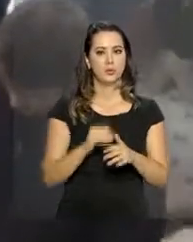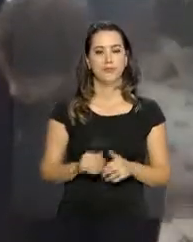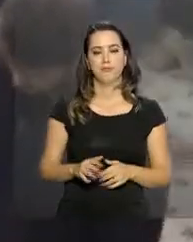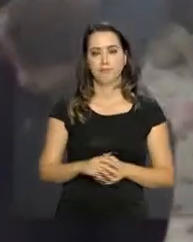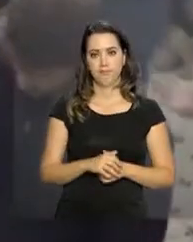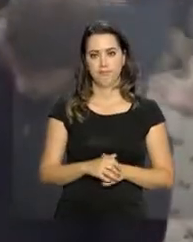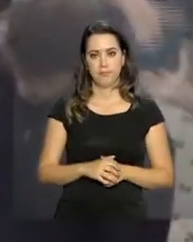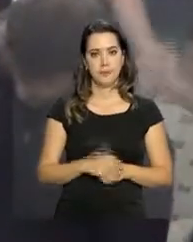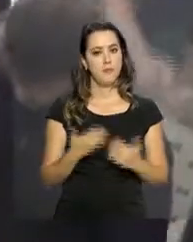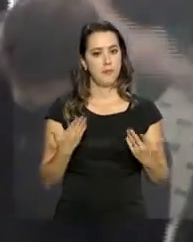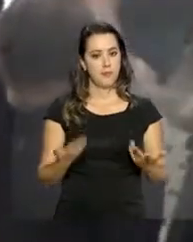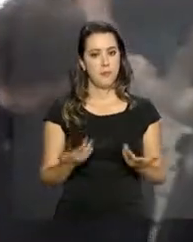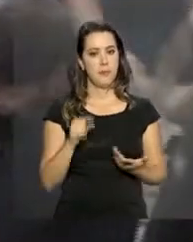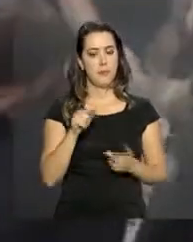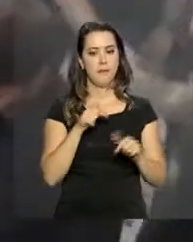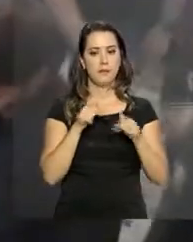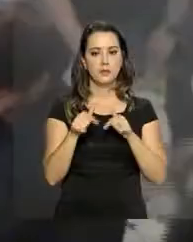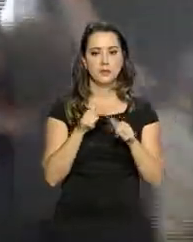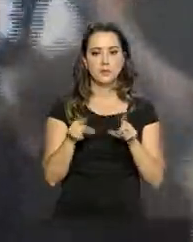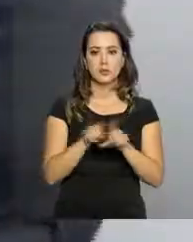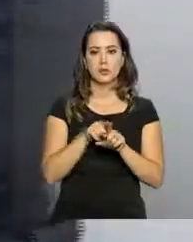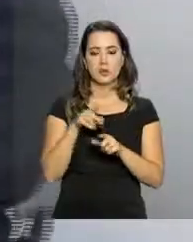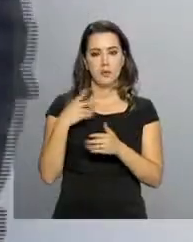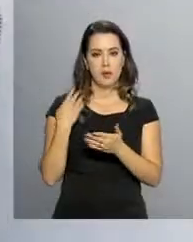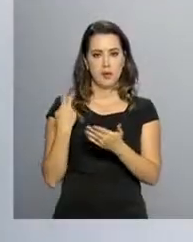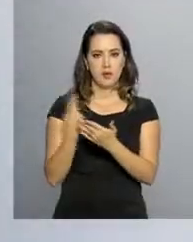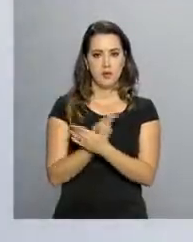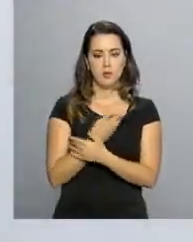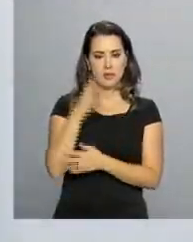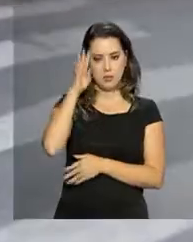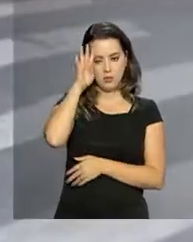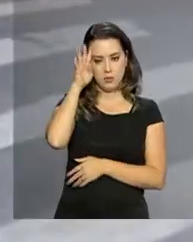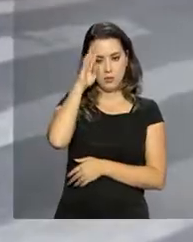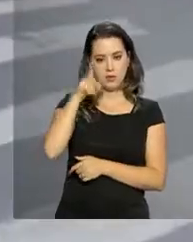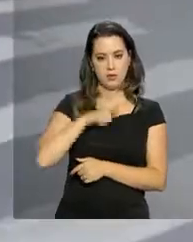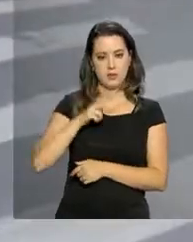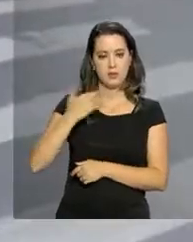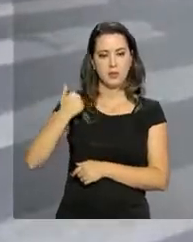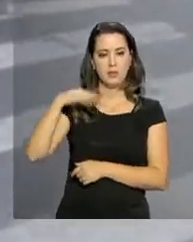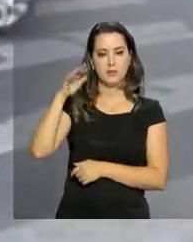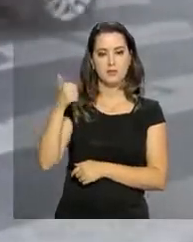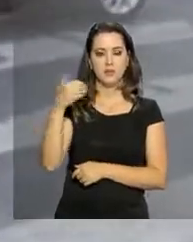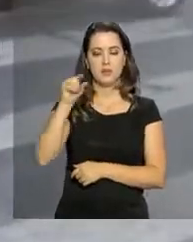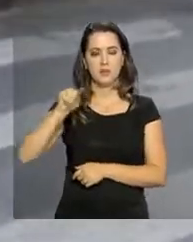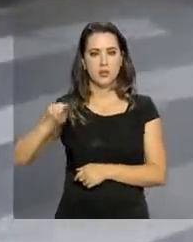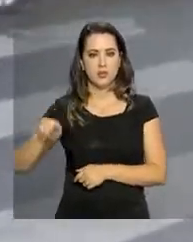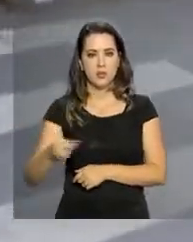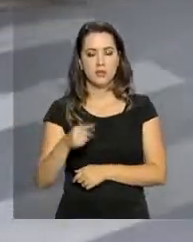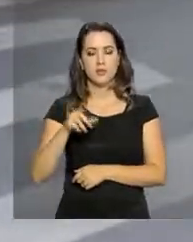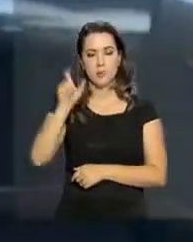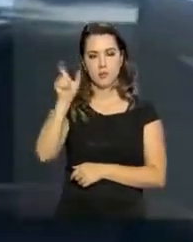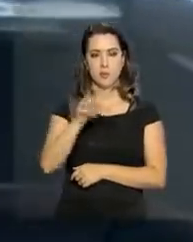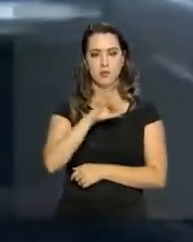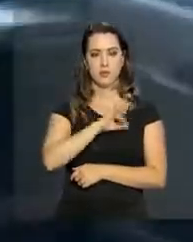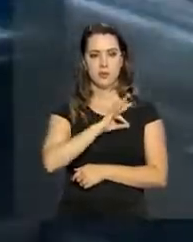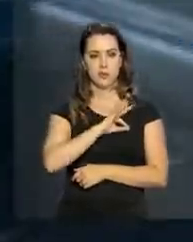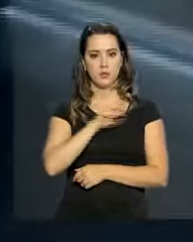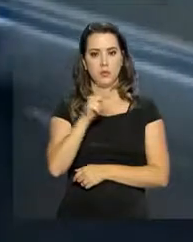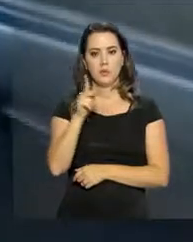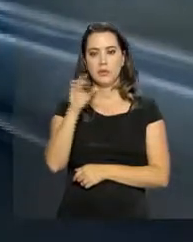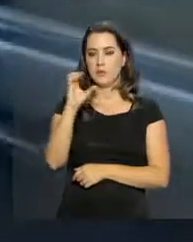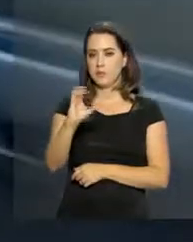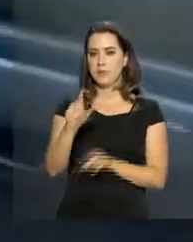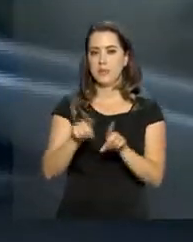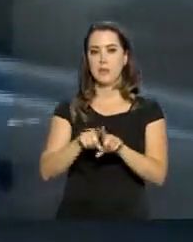morte a mega operação iniciada na última quarta feira contou com mais de 10 mil policiais civis e cumpriu